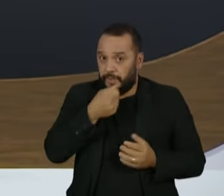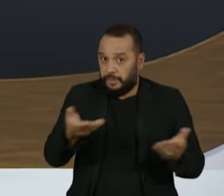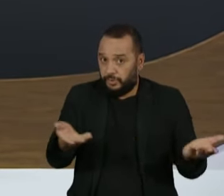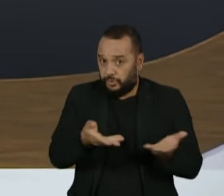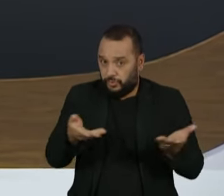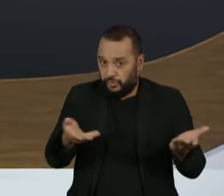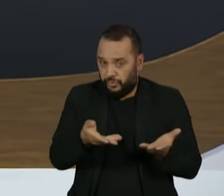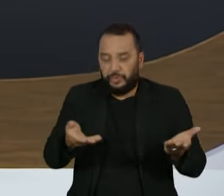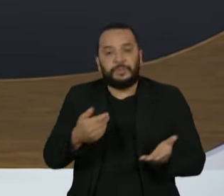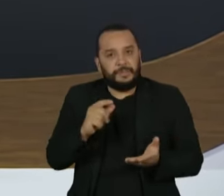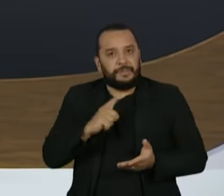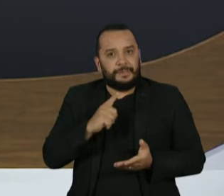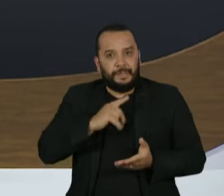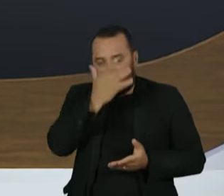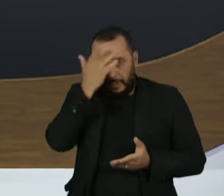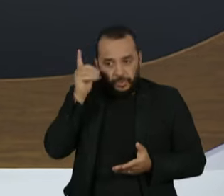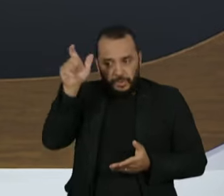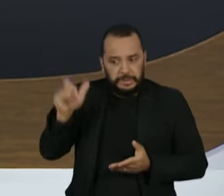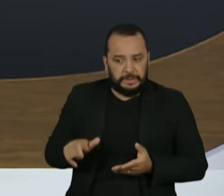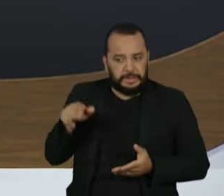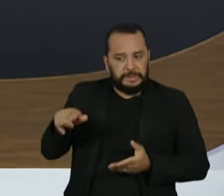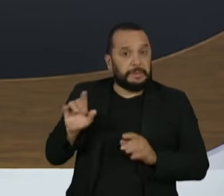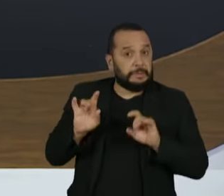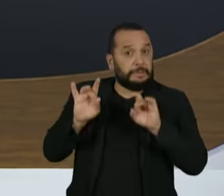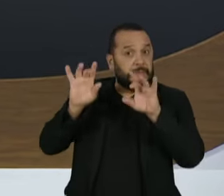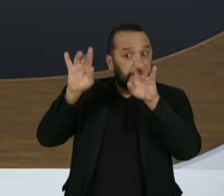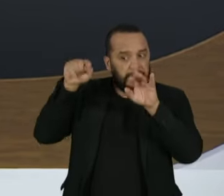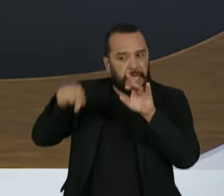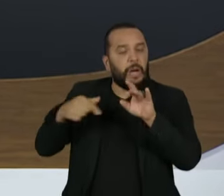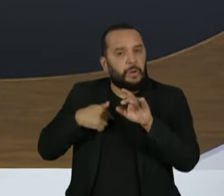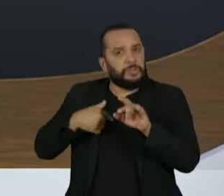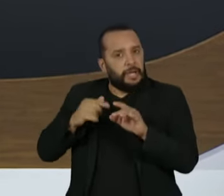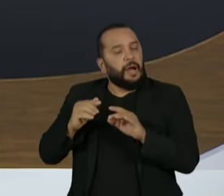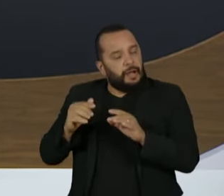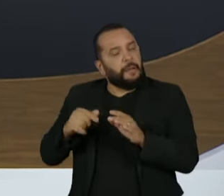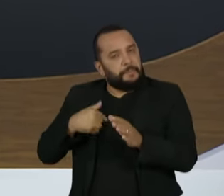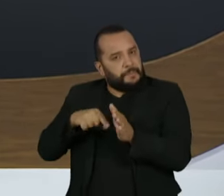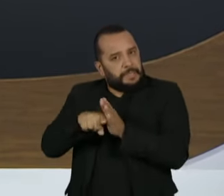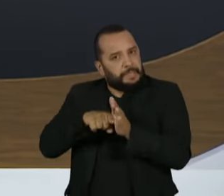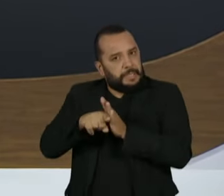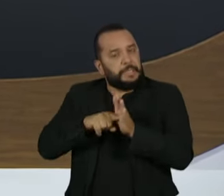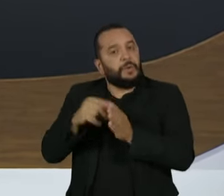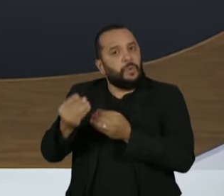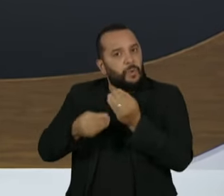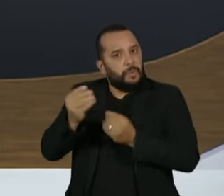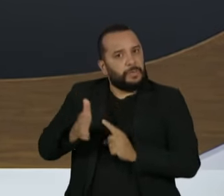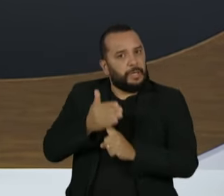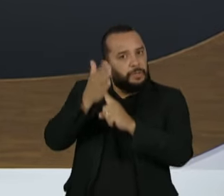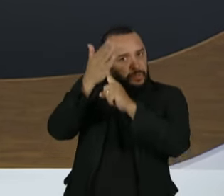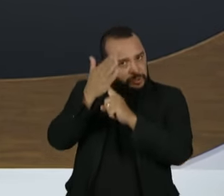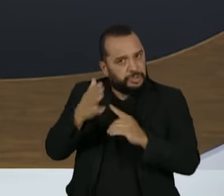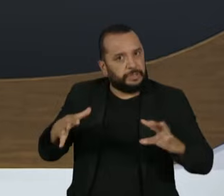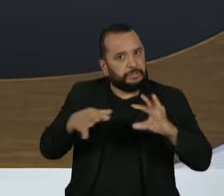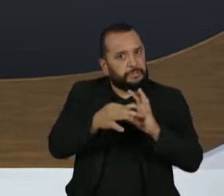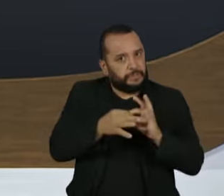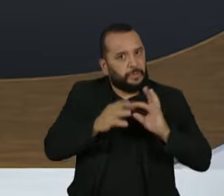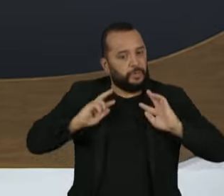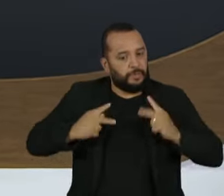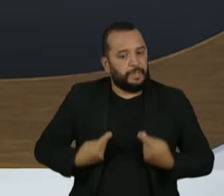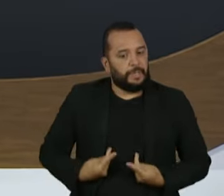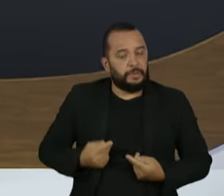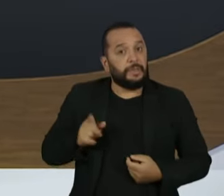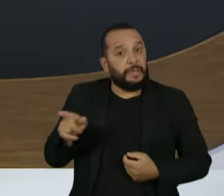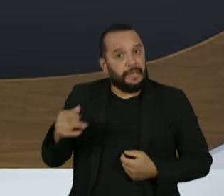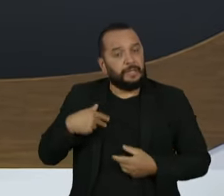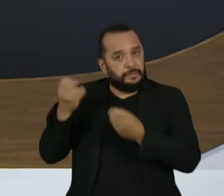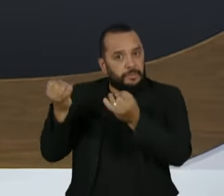grandes estudiosos dos impactos da tecnologia na vida humana ele tem alertado para necessidade de se desenvolver